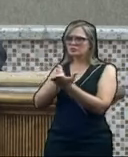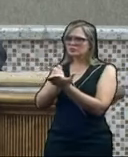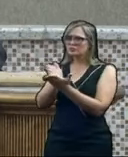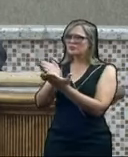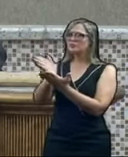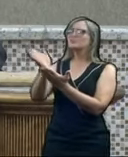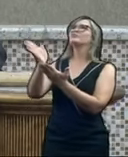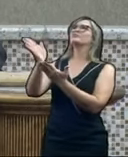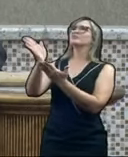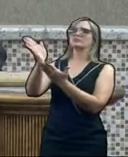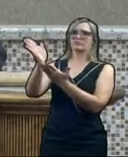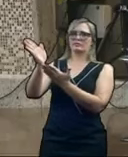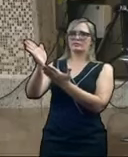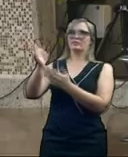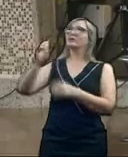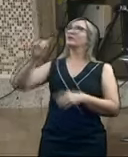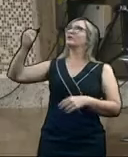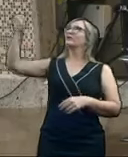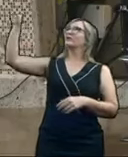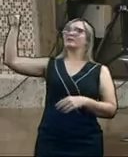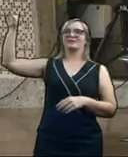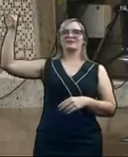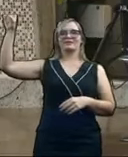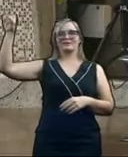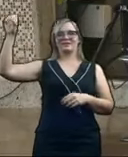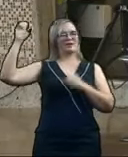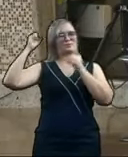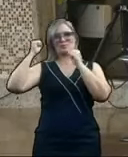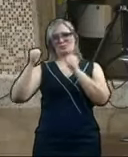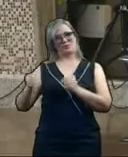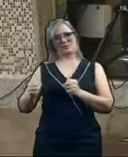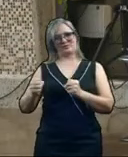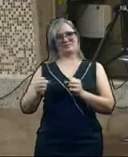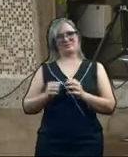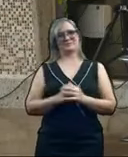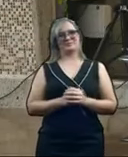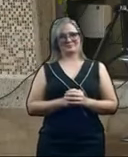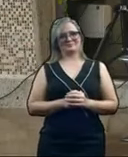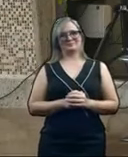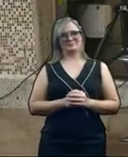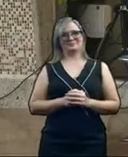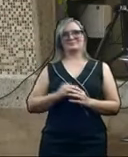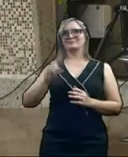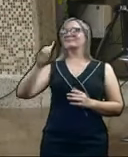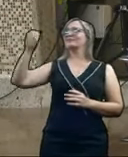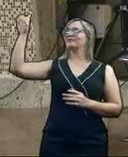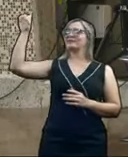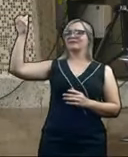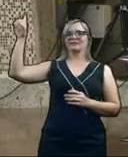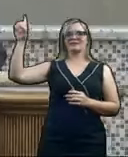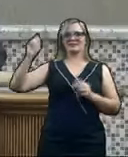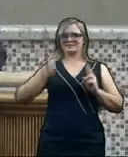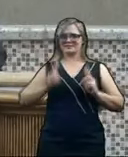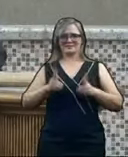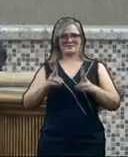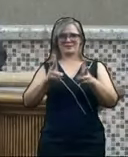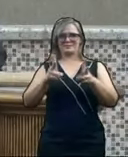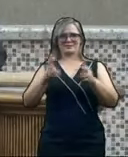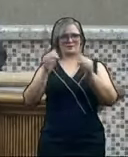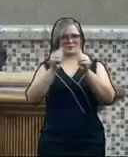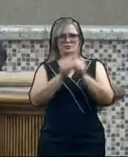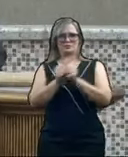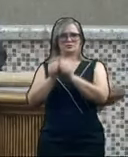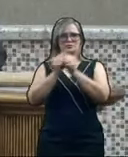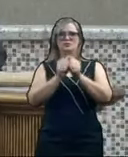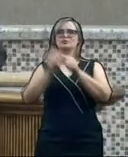e não precisa de ajeitar Mento a Deus ele é papo reto na conversa dele conosco ele é um